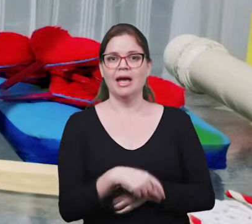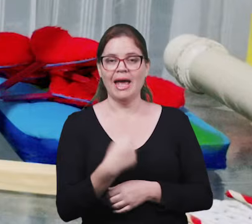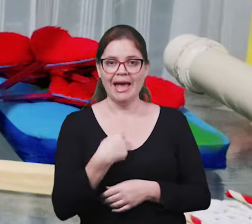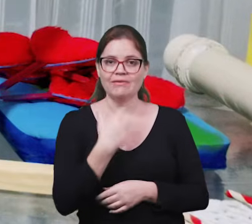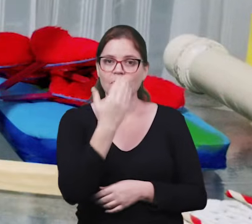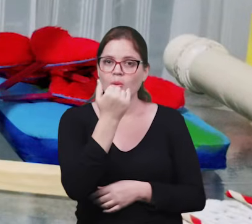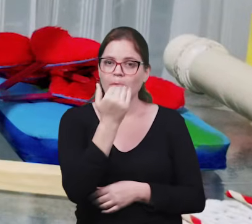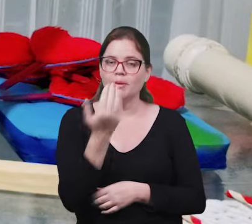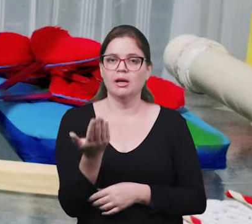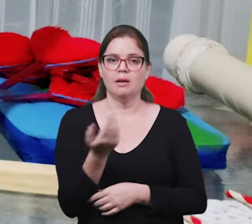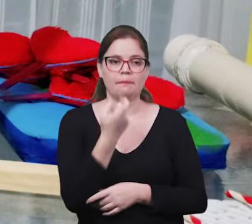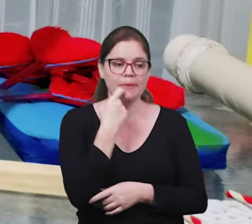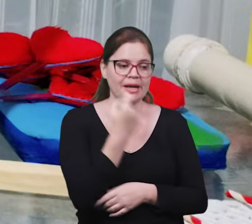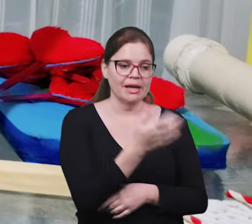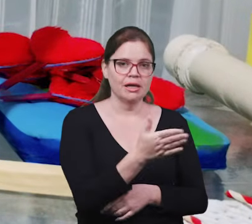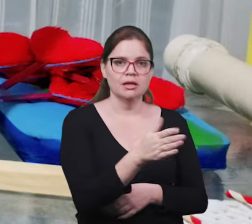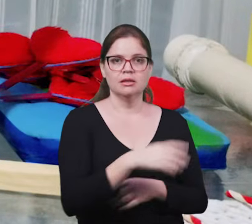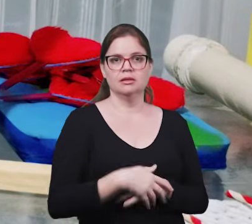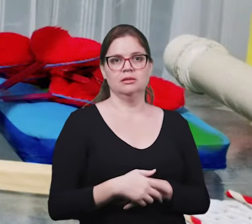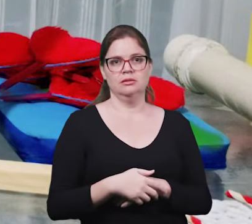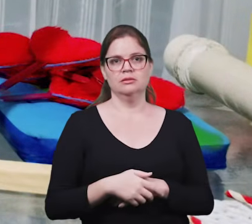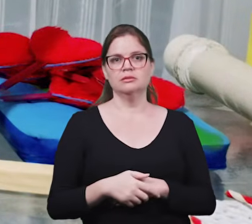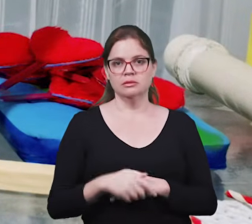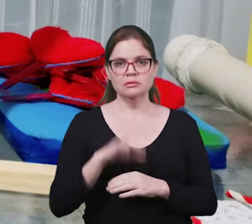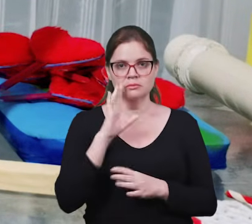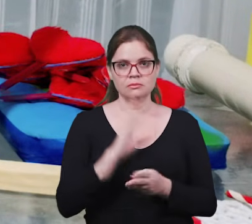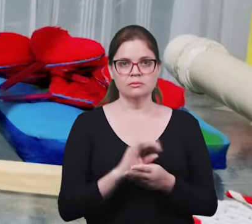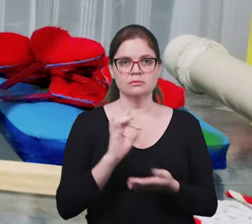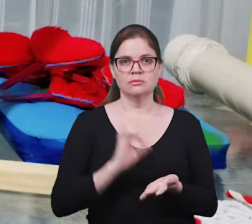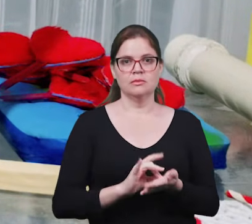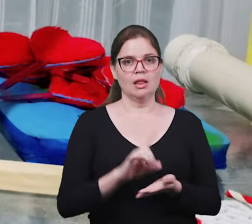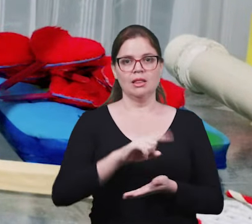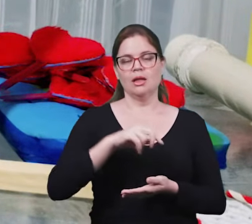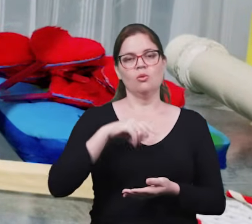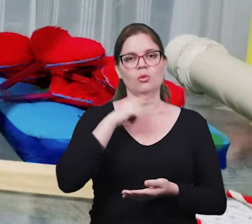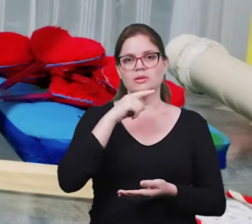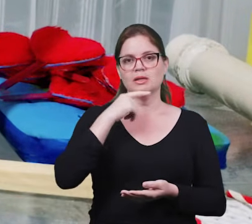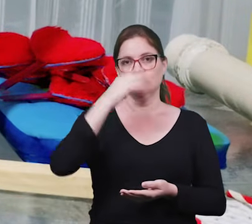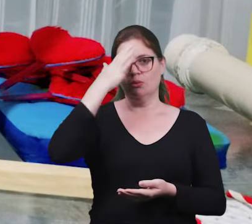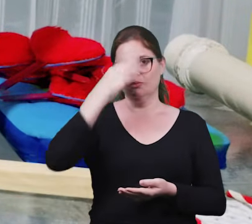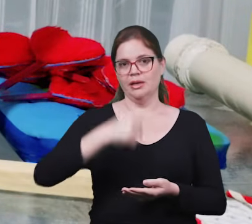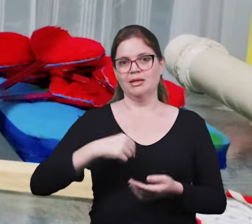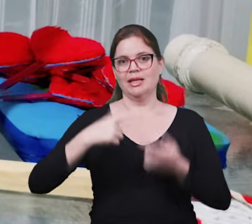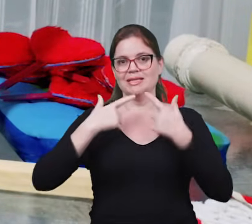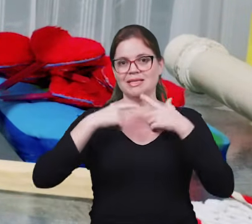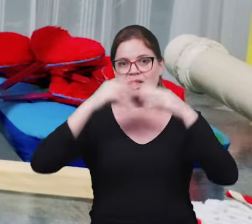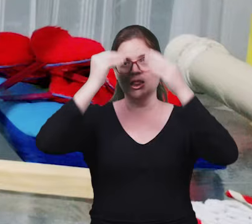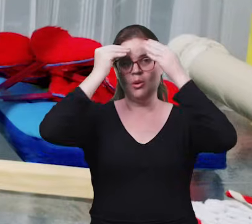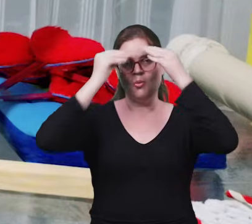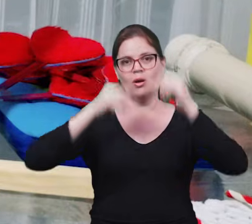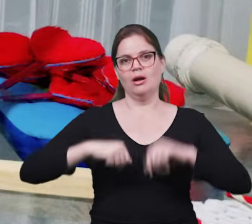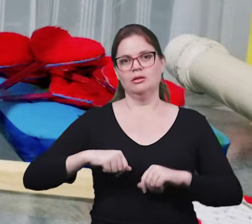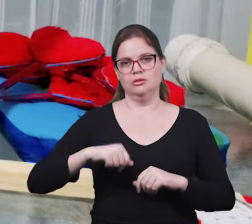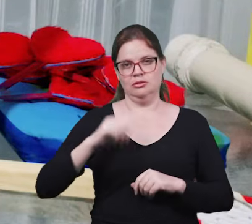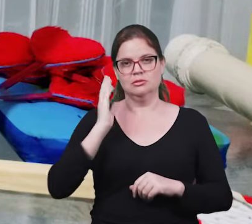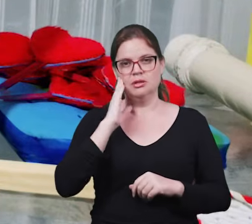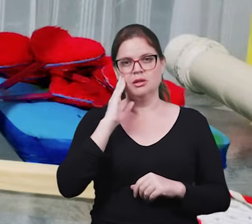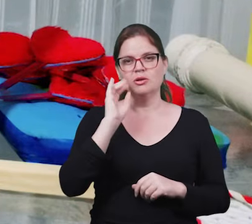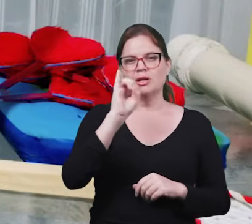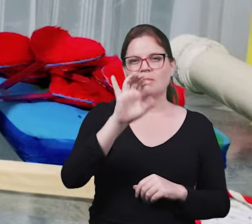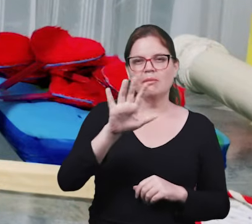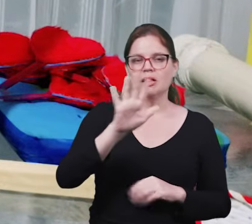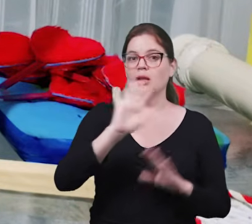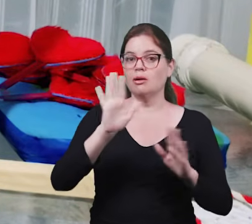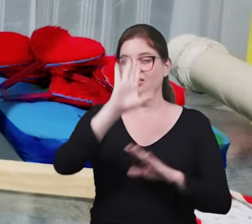que ela possa comer da forma real, né? Ela não entende essas linguagens figuradas. Elas precisam de uma